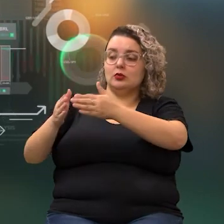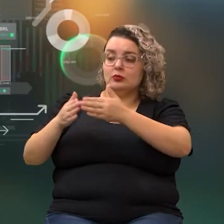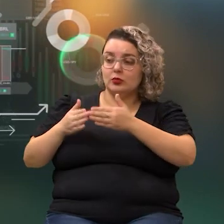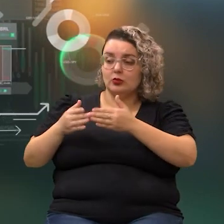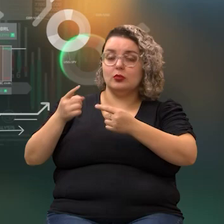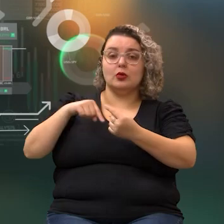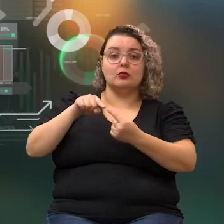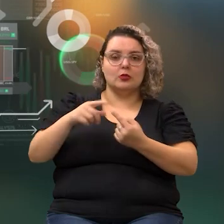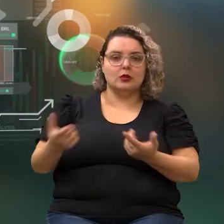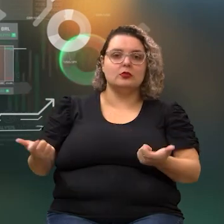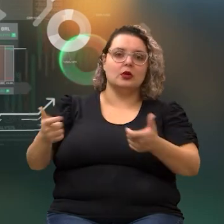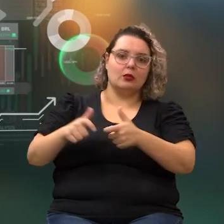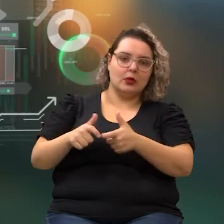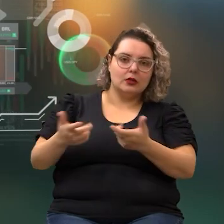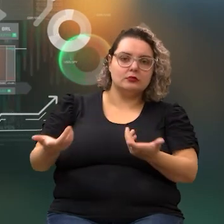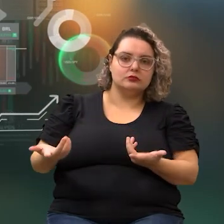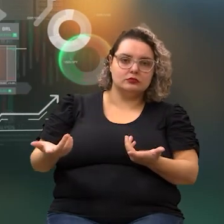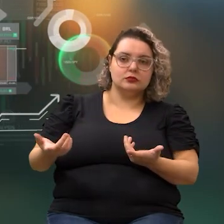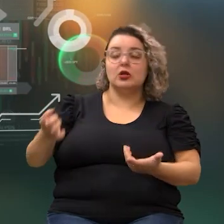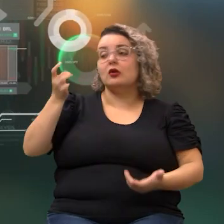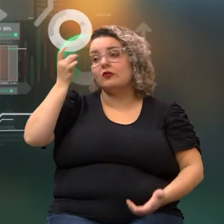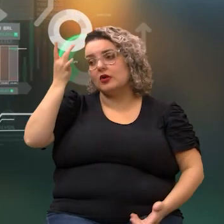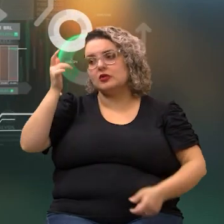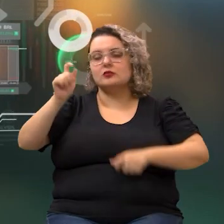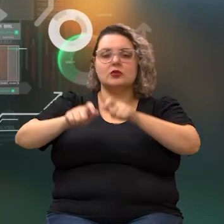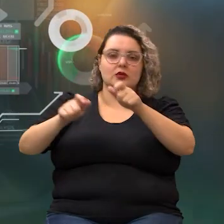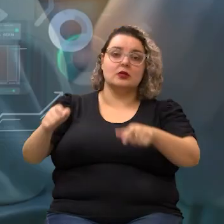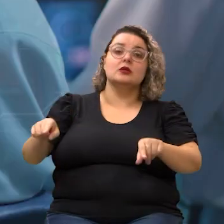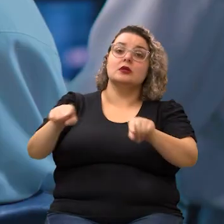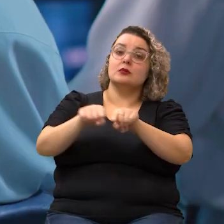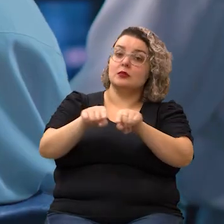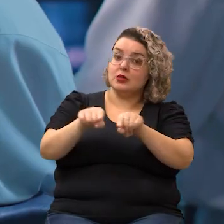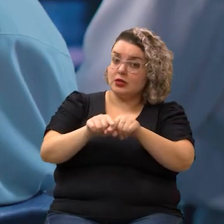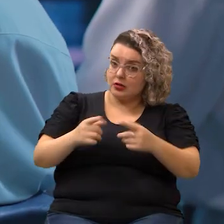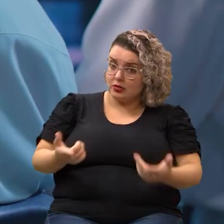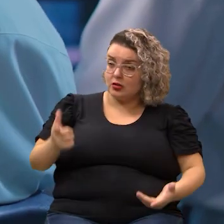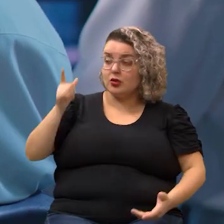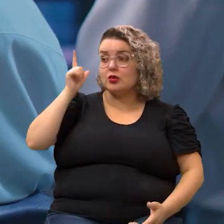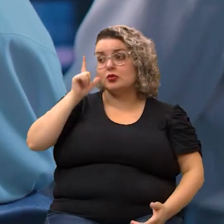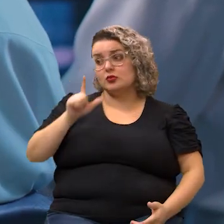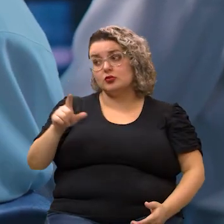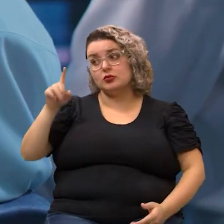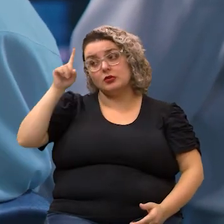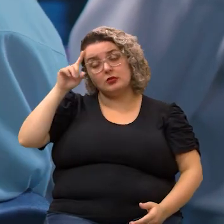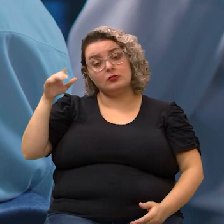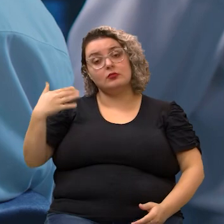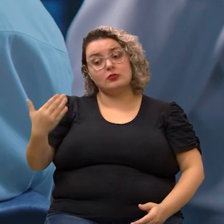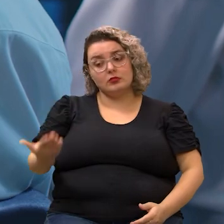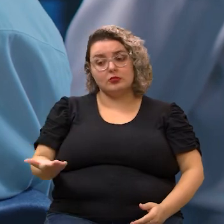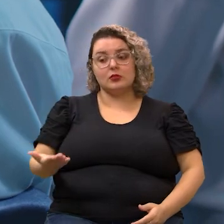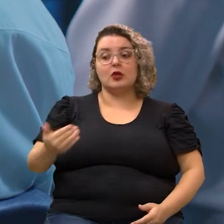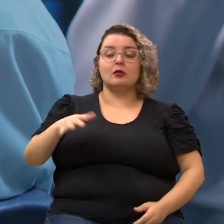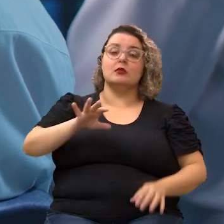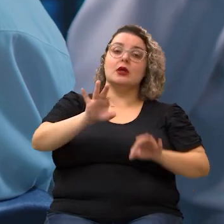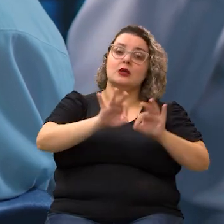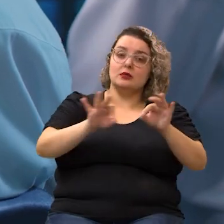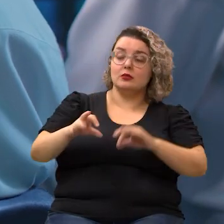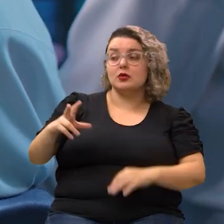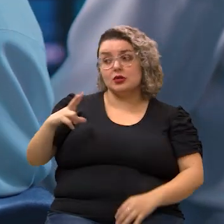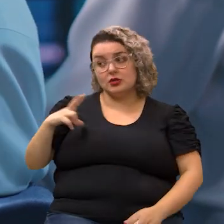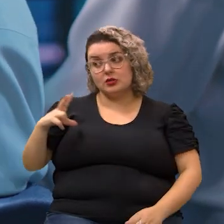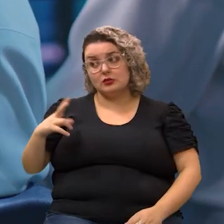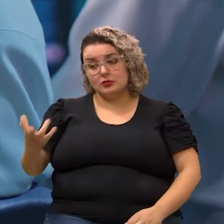empréstimo para algum objetivo, cai. Isso facilita com que as pessoas também consigam no seu dia a dia viabilizar mais